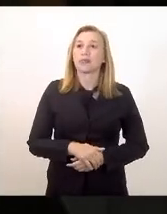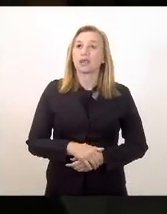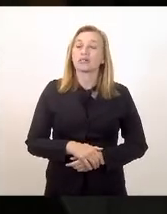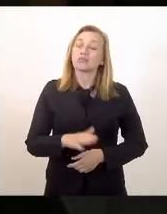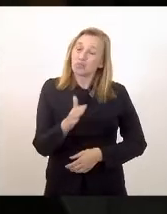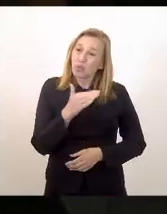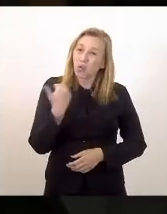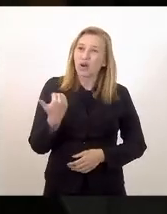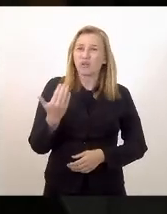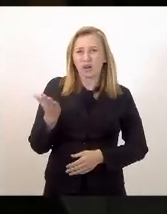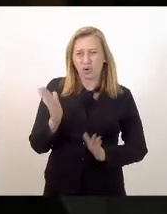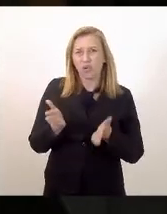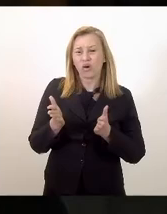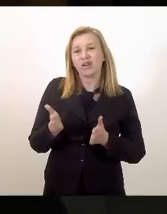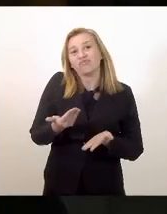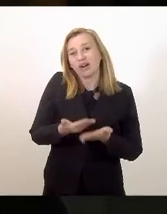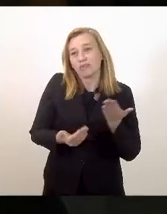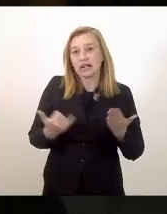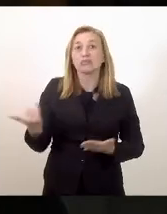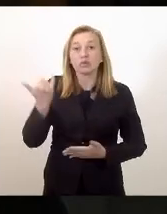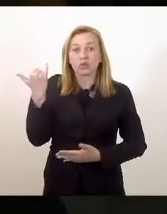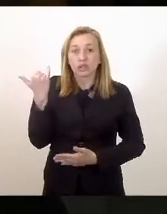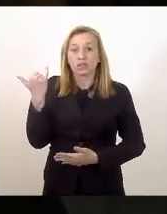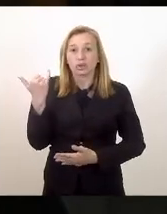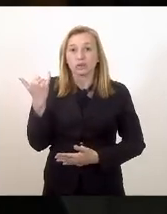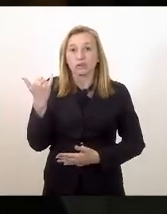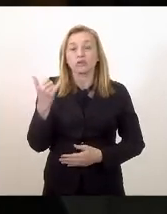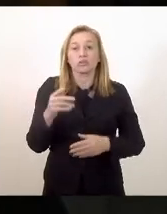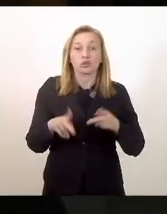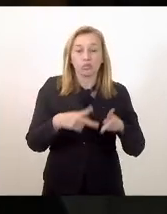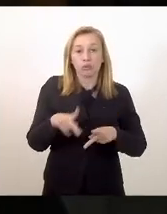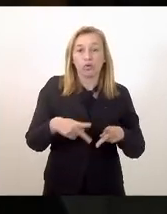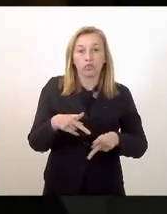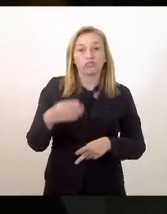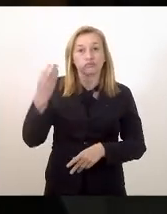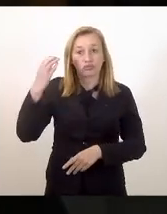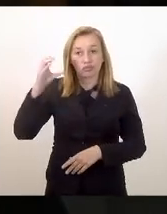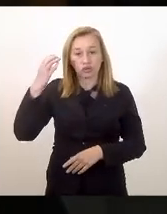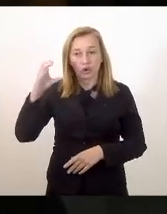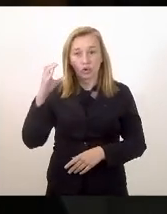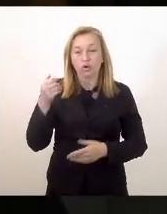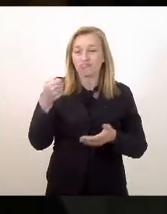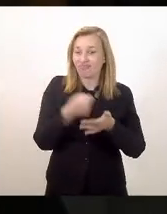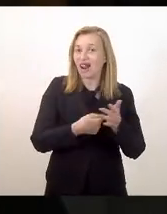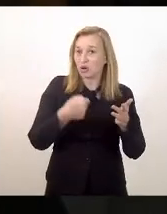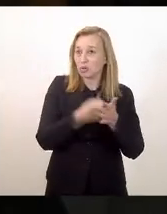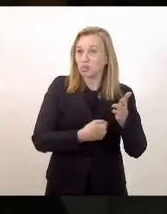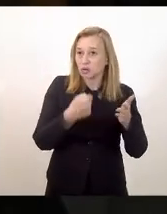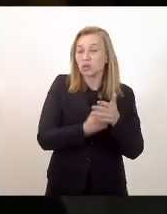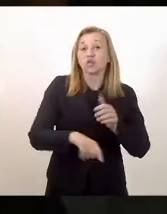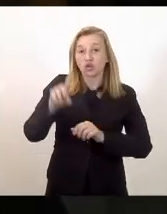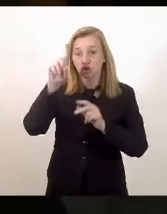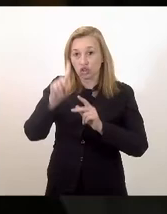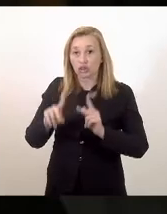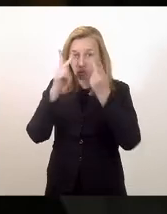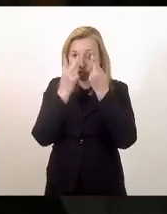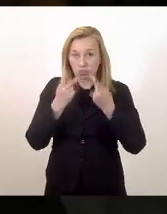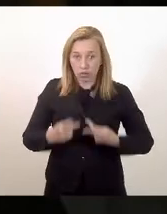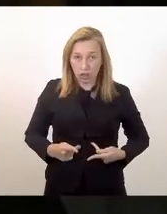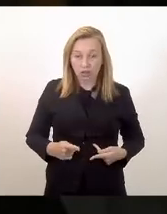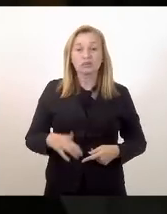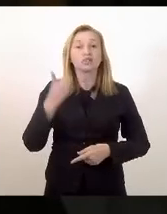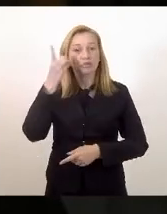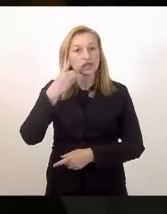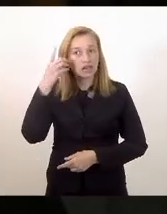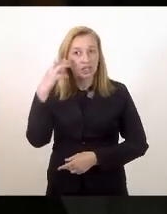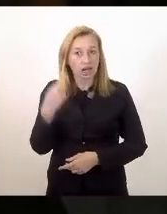faleceu recentemente, é uma perda importante para a vida pública em Niterói, para a luta dos direitos humanos, deputada